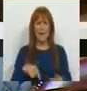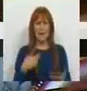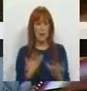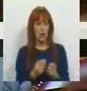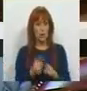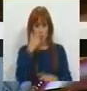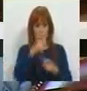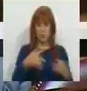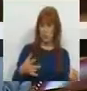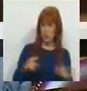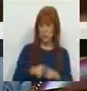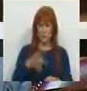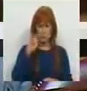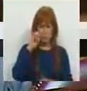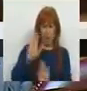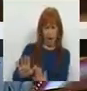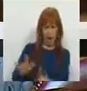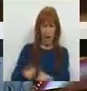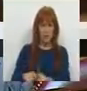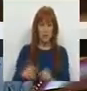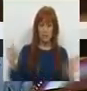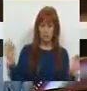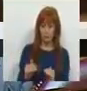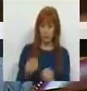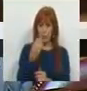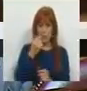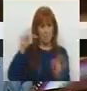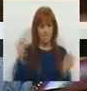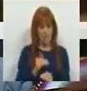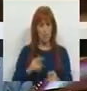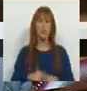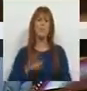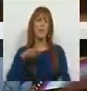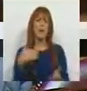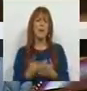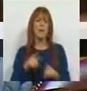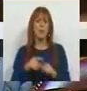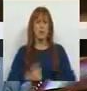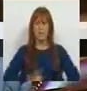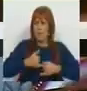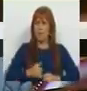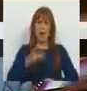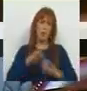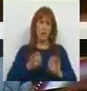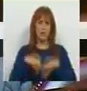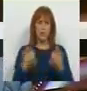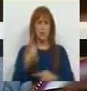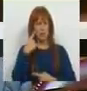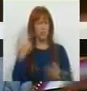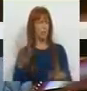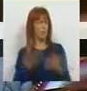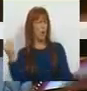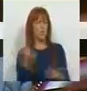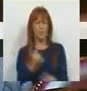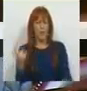junto do consumidor a suspeição que retraiu o consumo. Os efeitos deste alarmismo mediático, desproporcionado